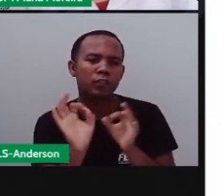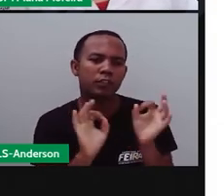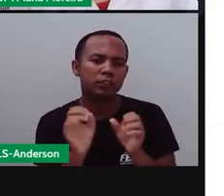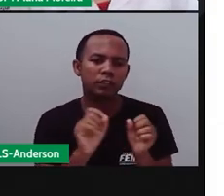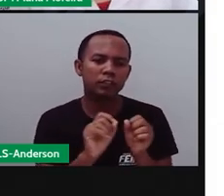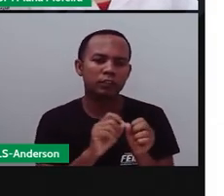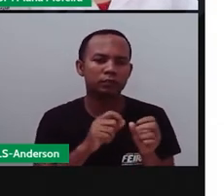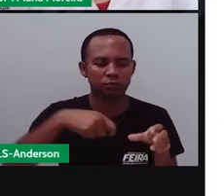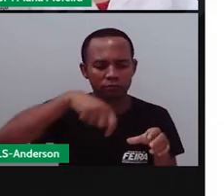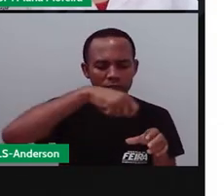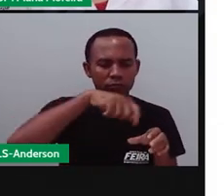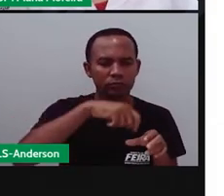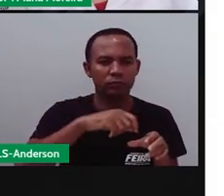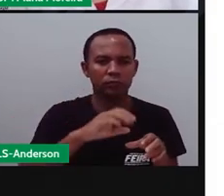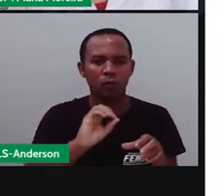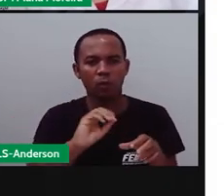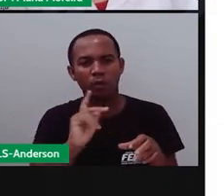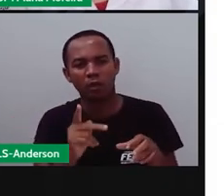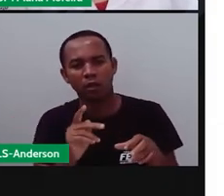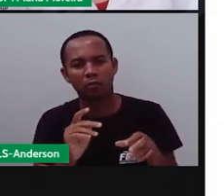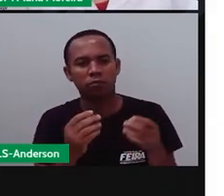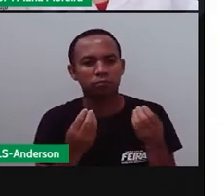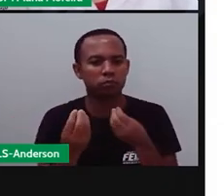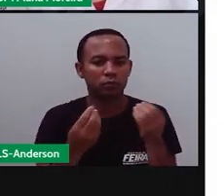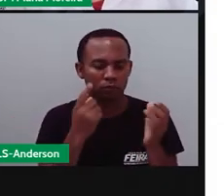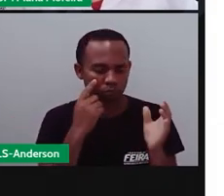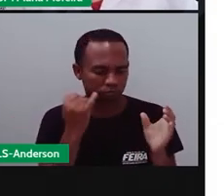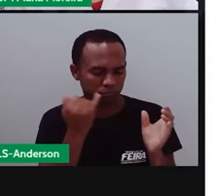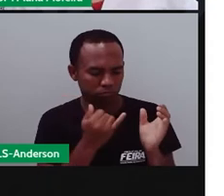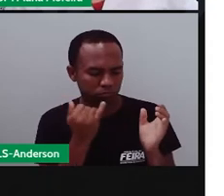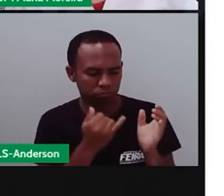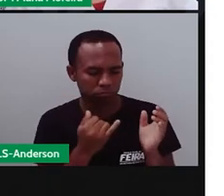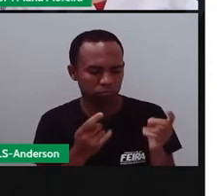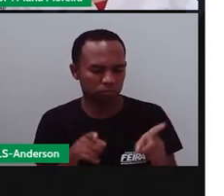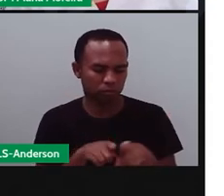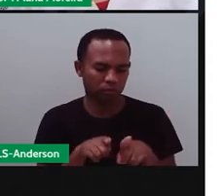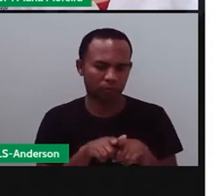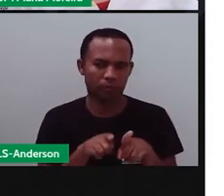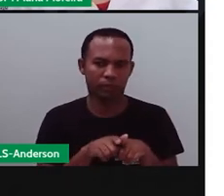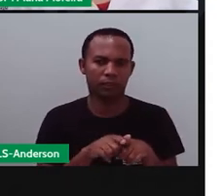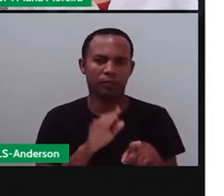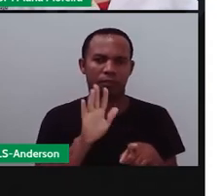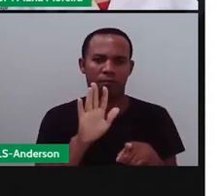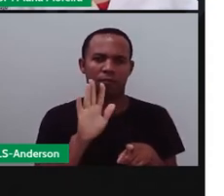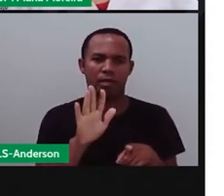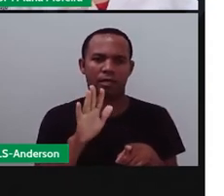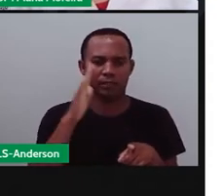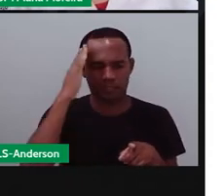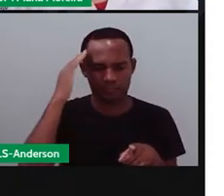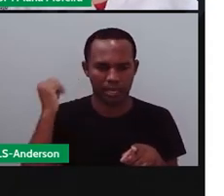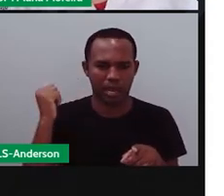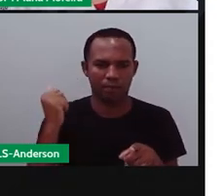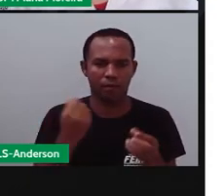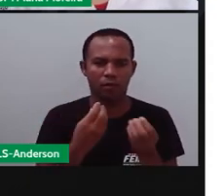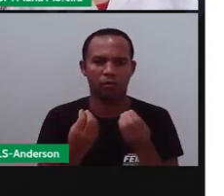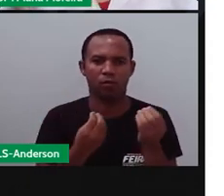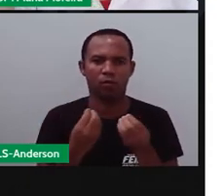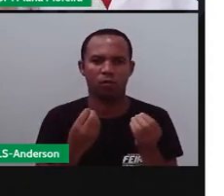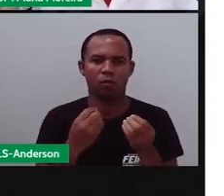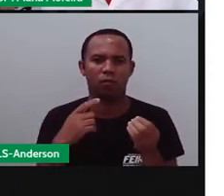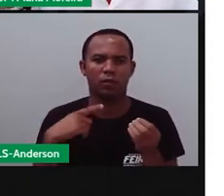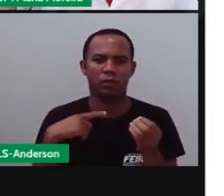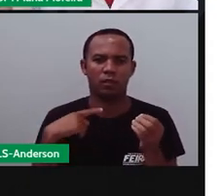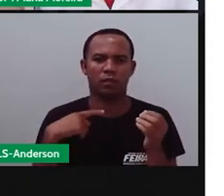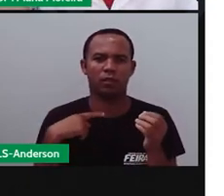por sua vez pode ou não vir indicados por título, né? Mas a gente já sabe aqui que a receita tem o